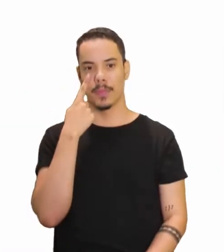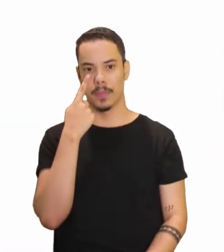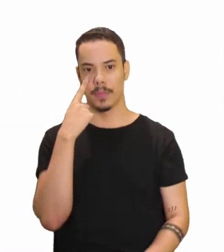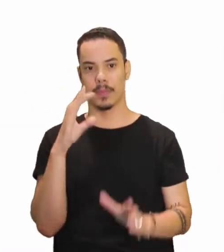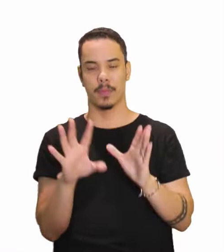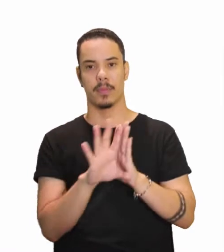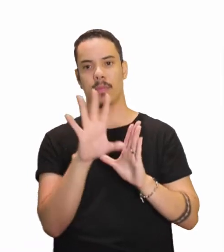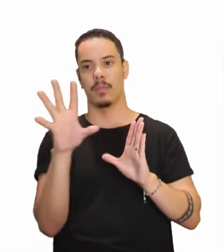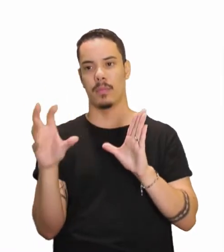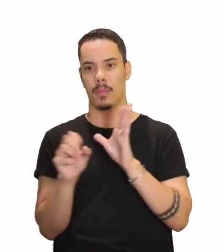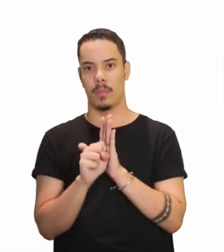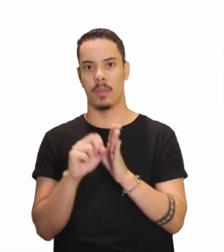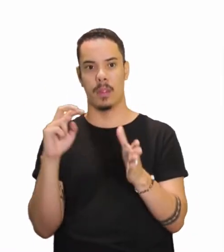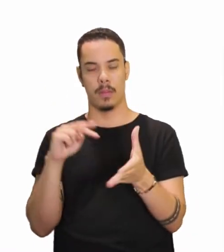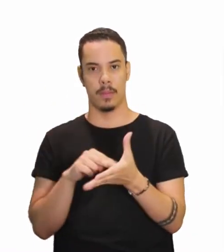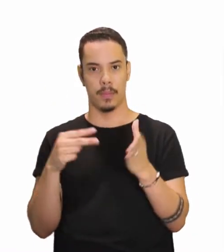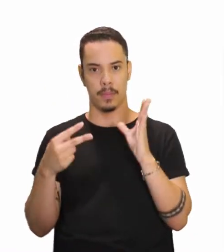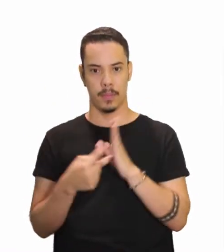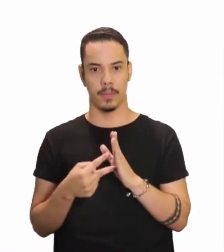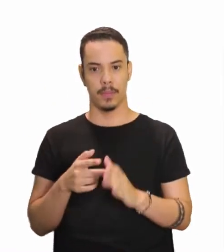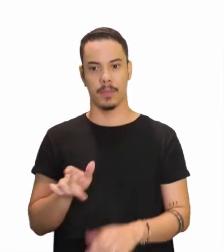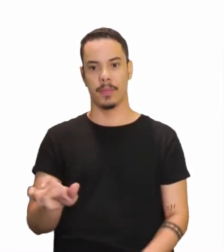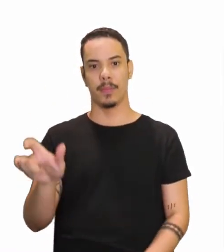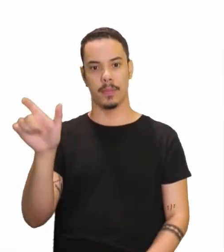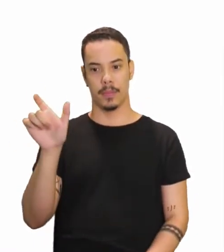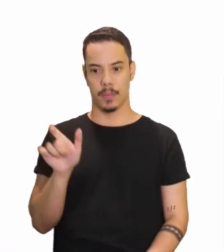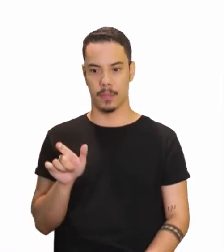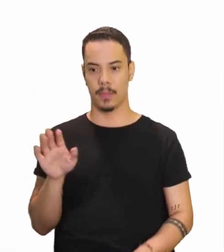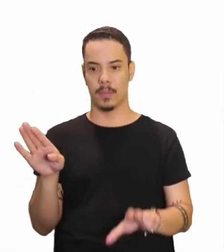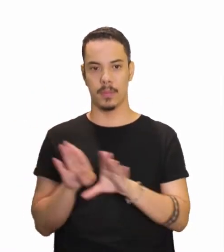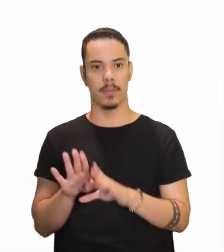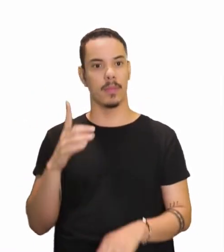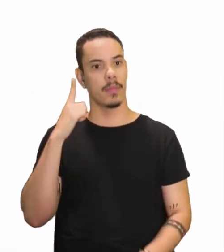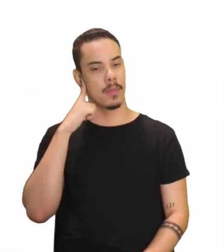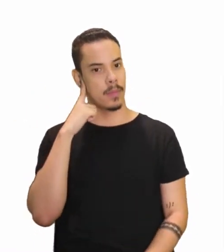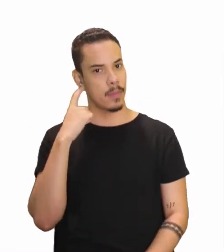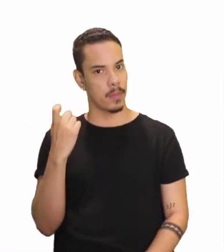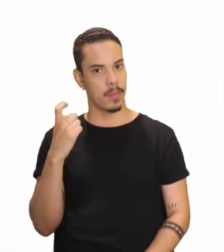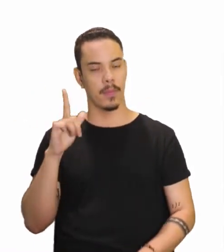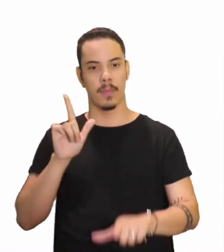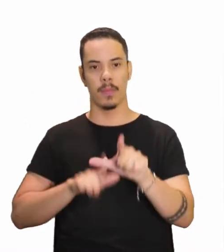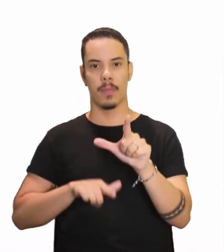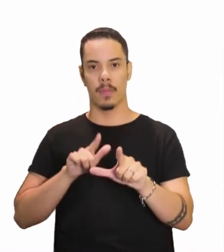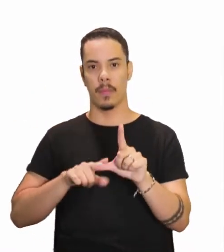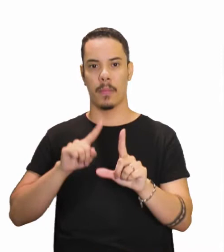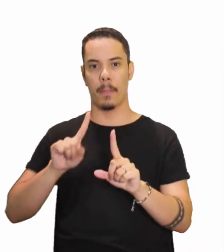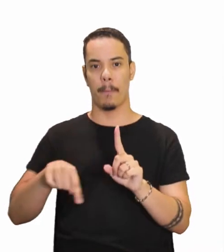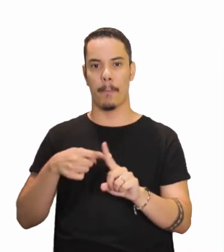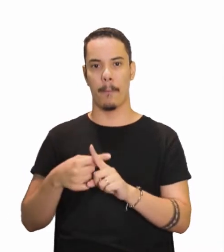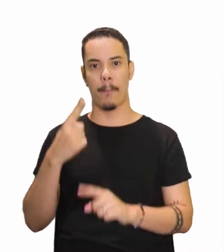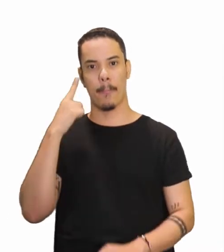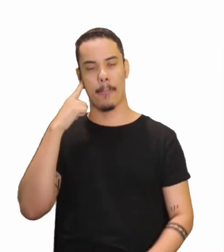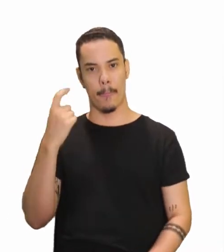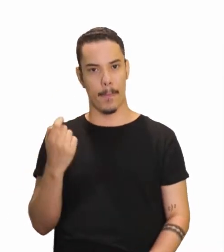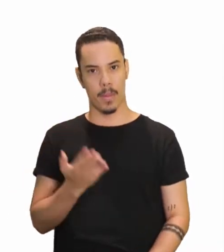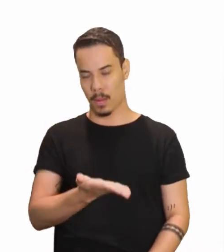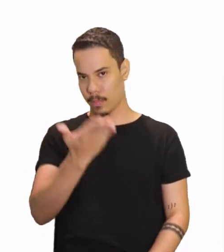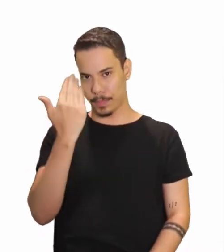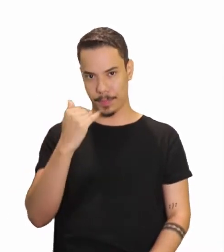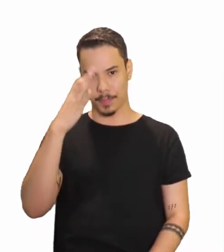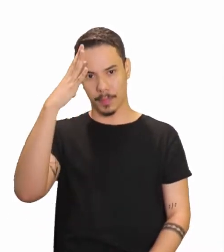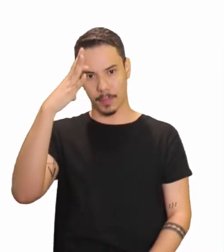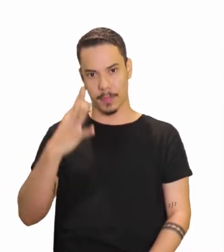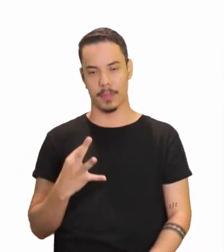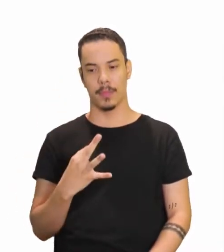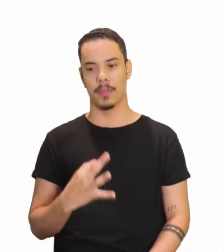simbolizar, significar aí essa palavra e esse som, né? A letra e o som. Vamos entender a